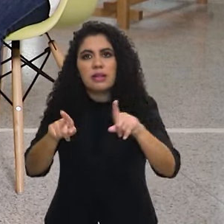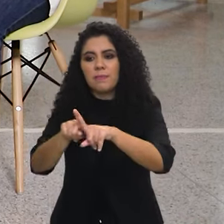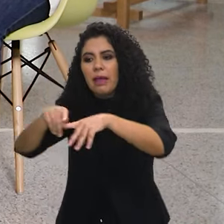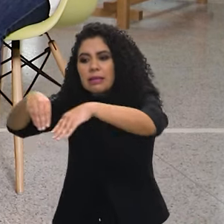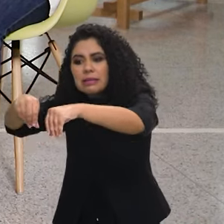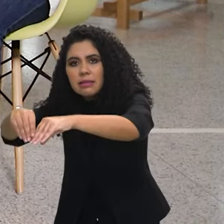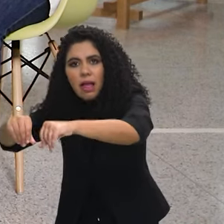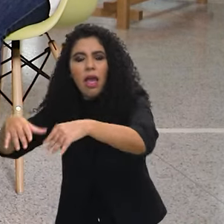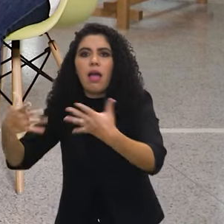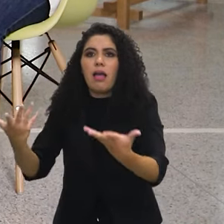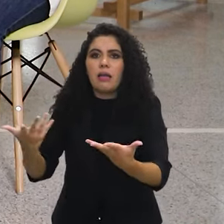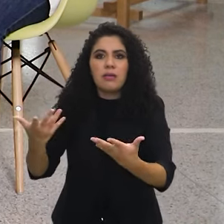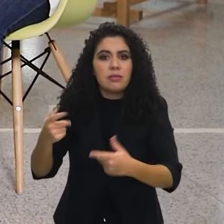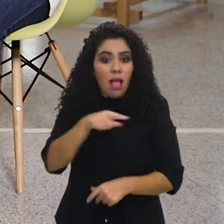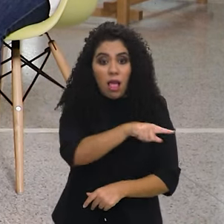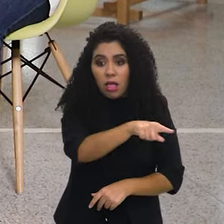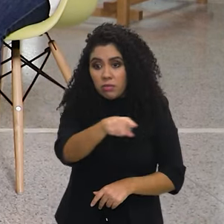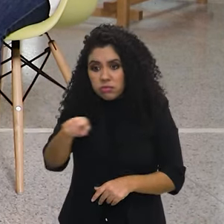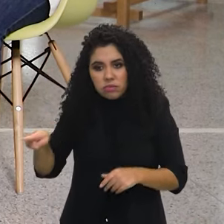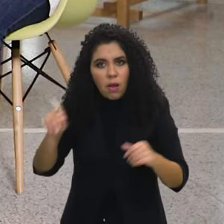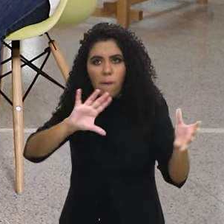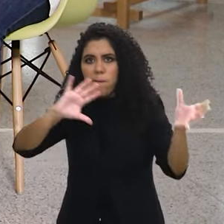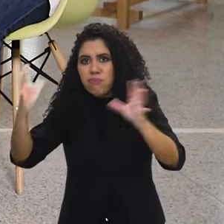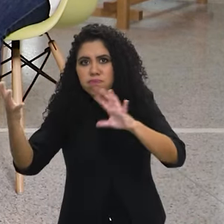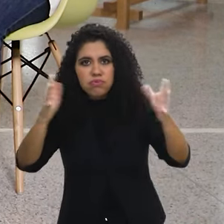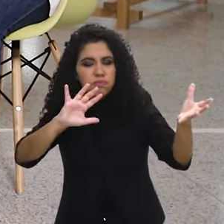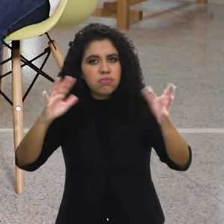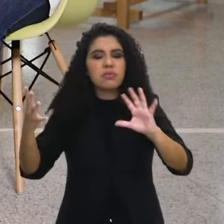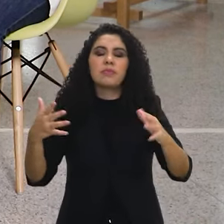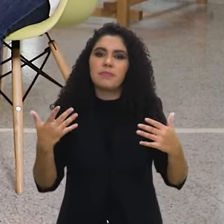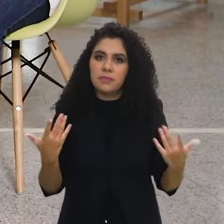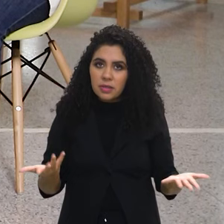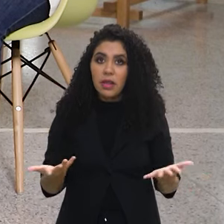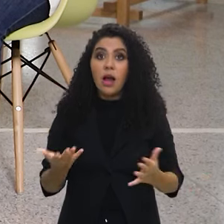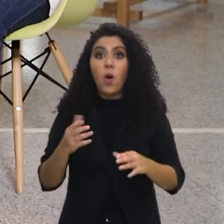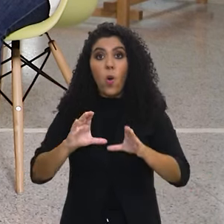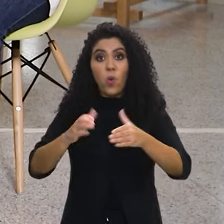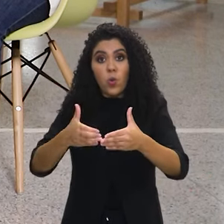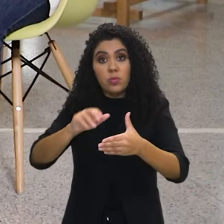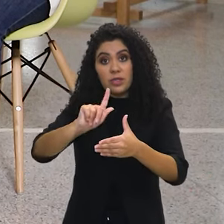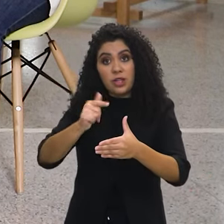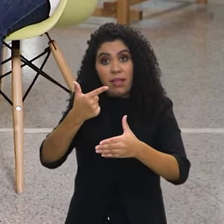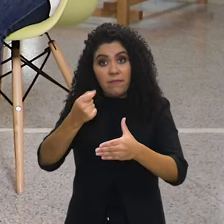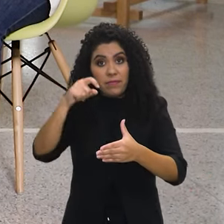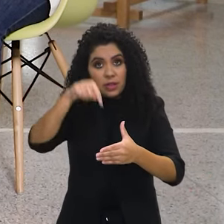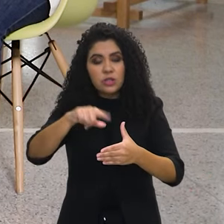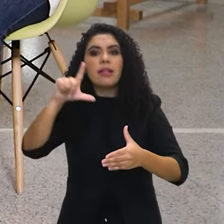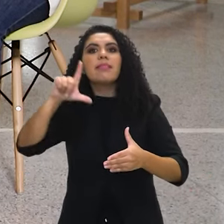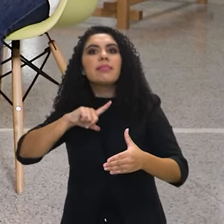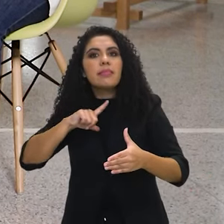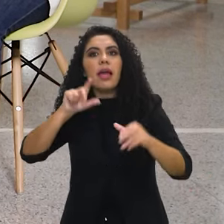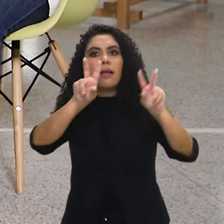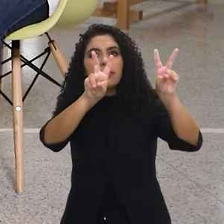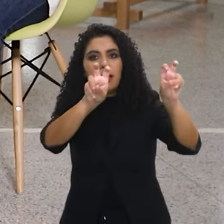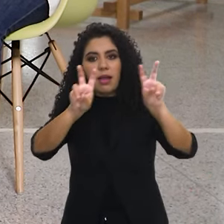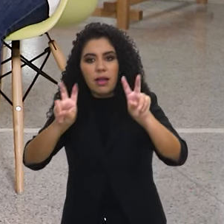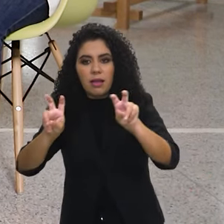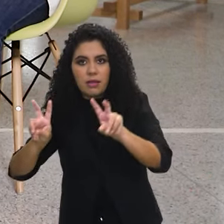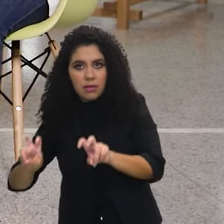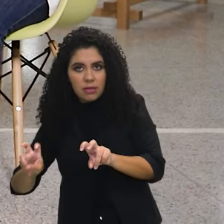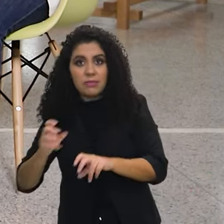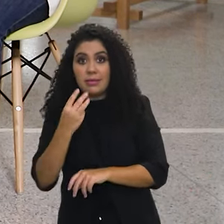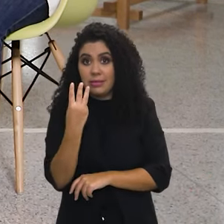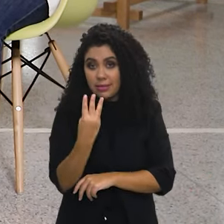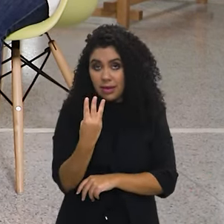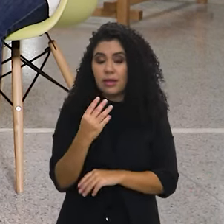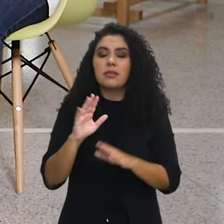terra né do amor à vida então elas também são as que mais protegem então o G20 ele vai trazer esses três temas e com esses